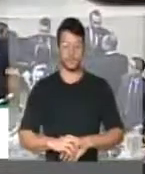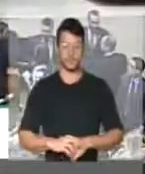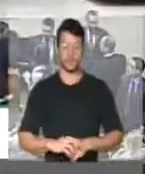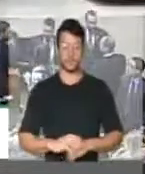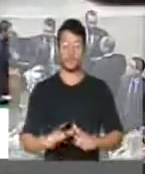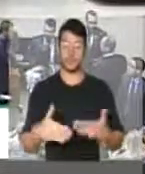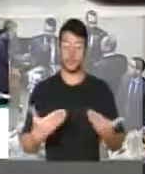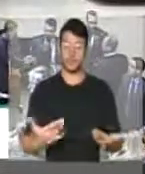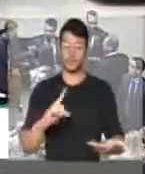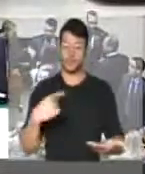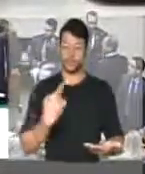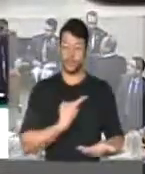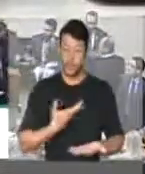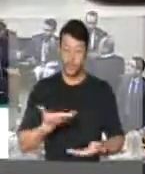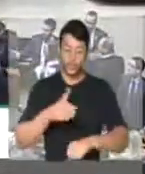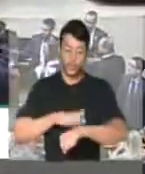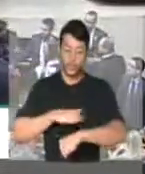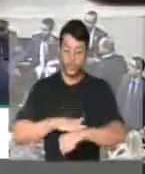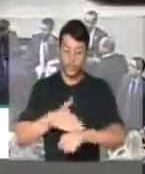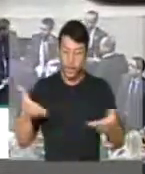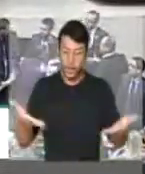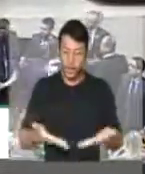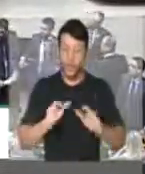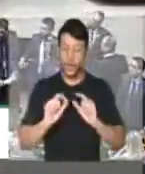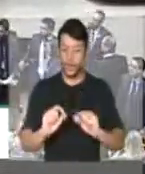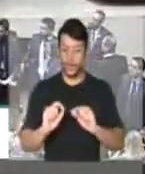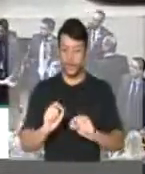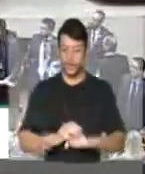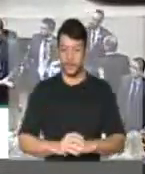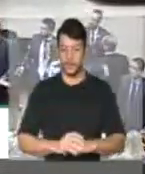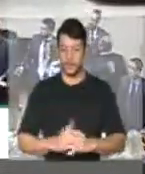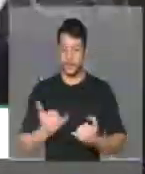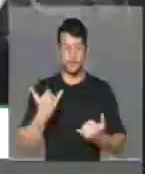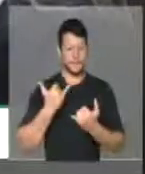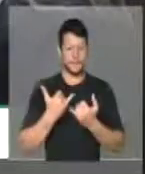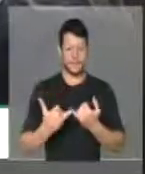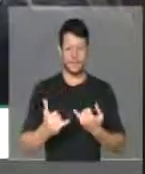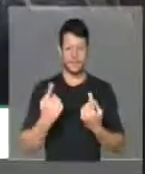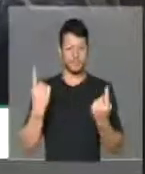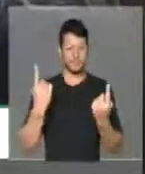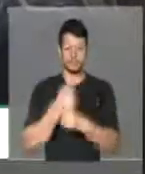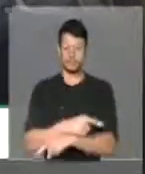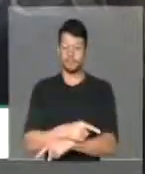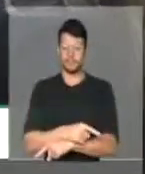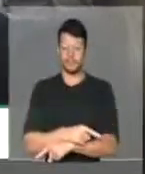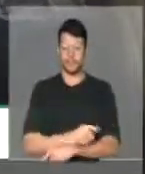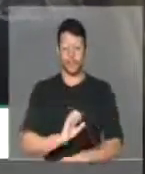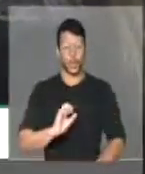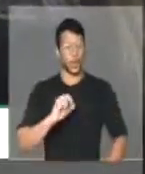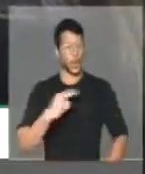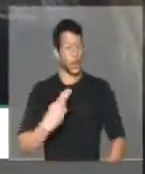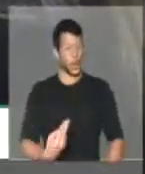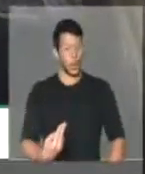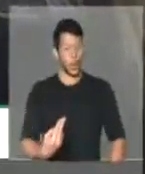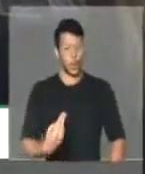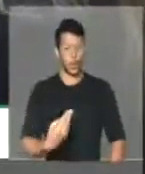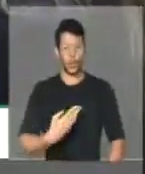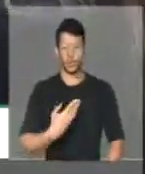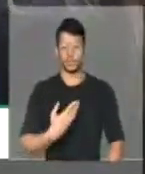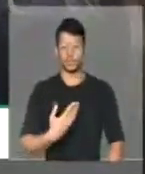Presidenta, nós estamos vivendo este momento uma grande contradição, porque ou é má fé ou